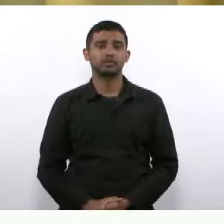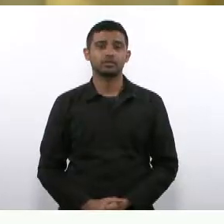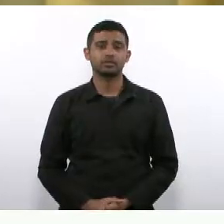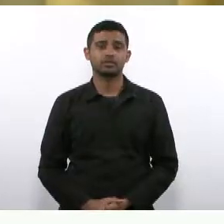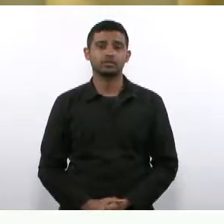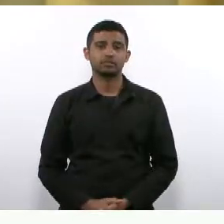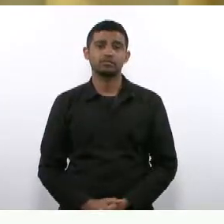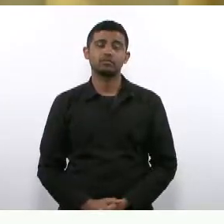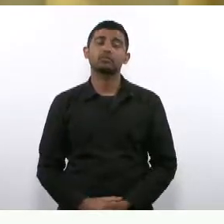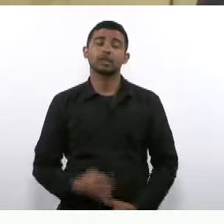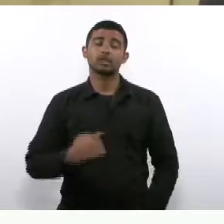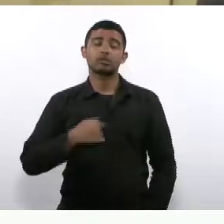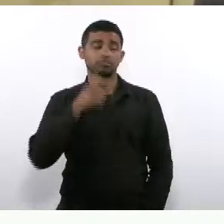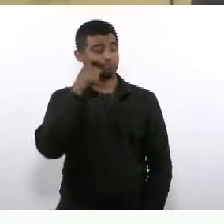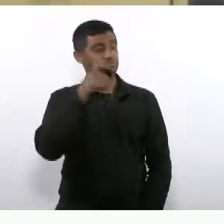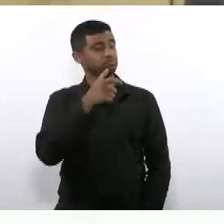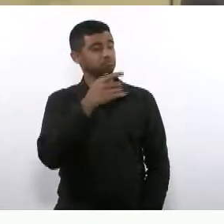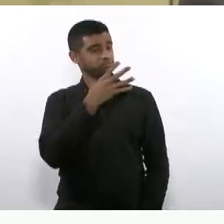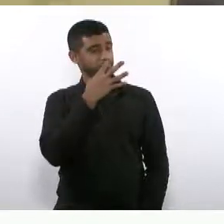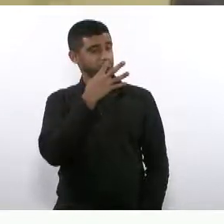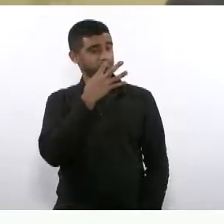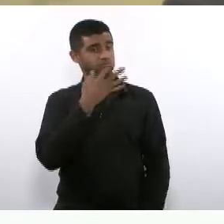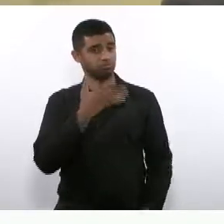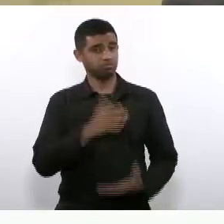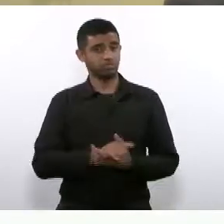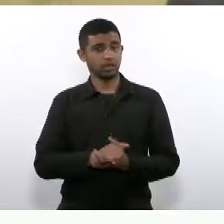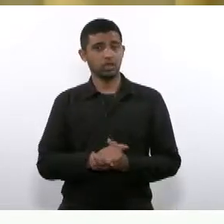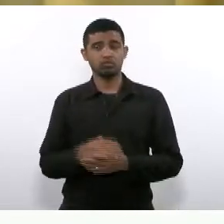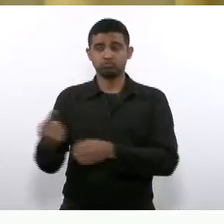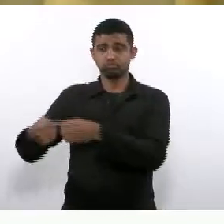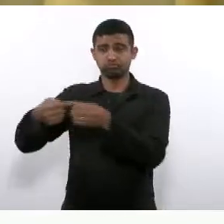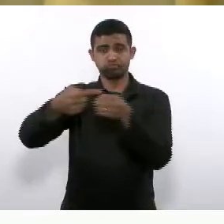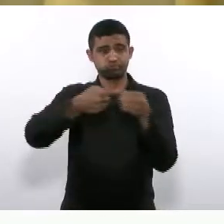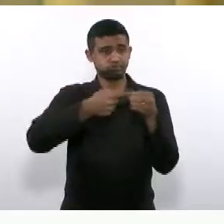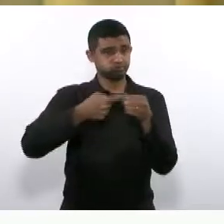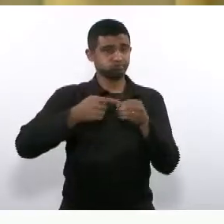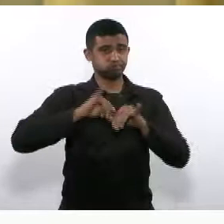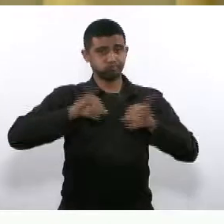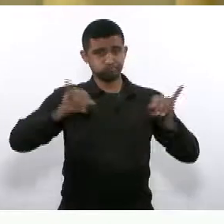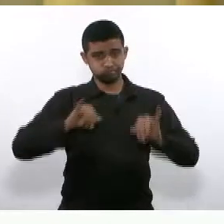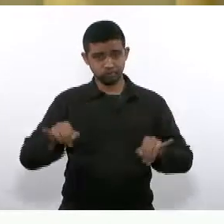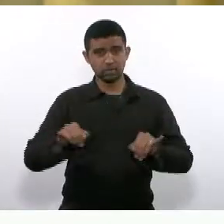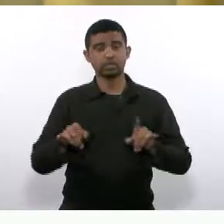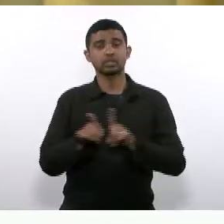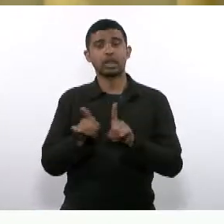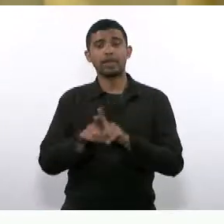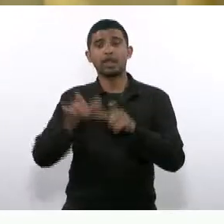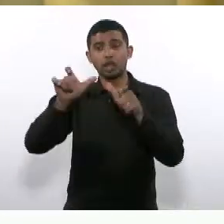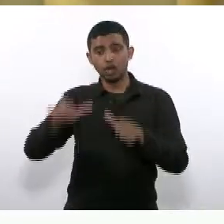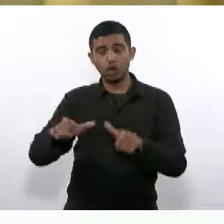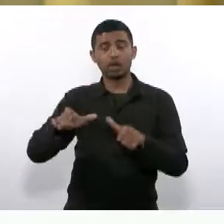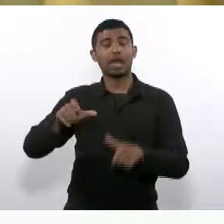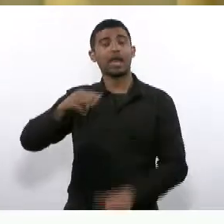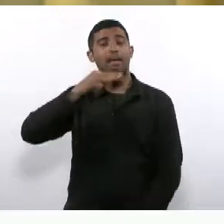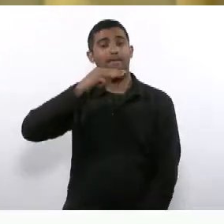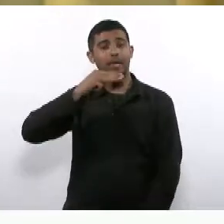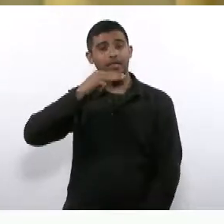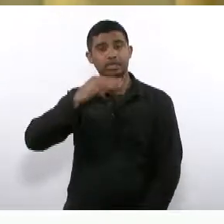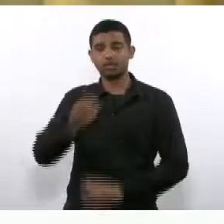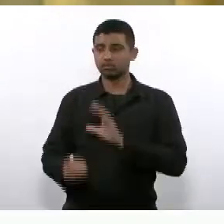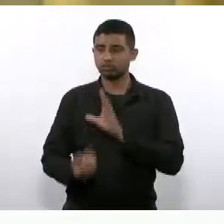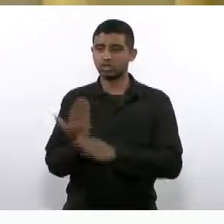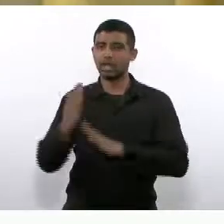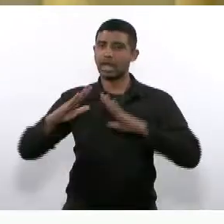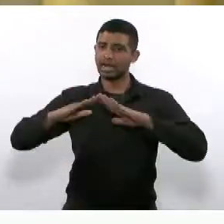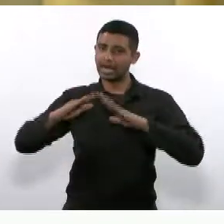Que eu achei bem interessante também. Vou levar isso para os municípios. Reabrir da Casa da Mulher de Manguinhos, expandindo os